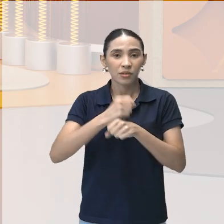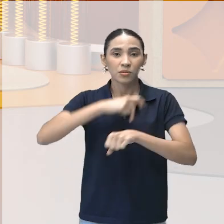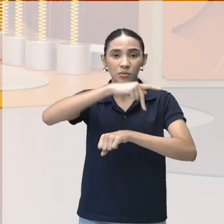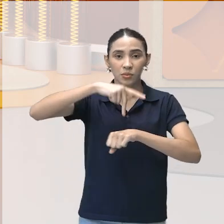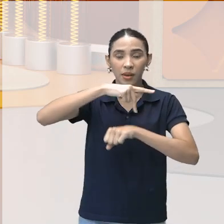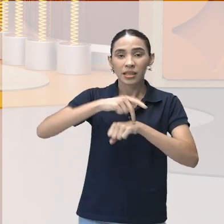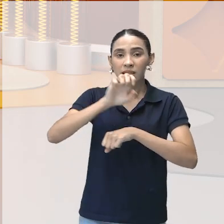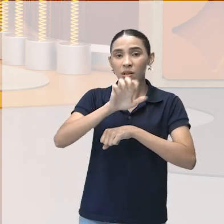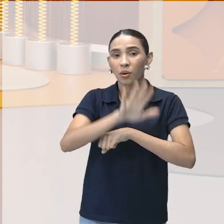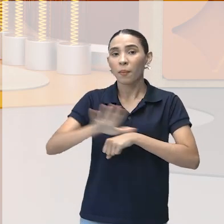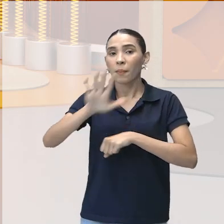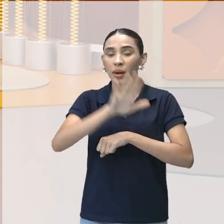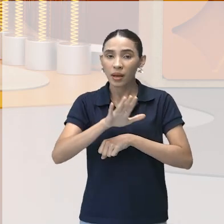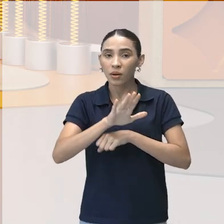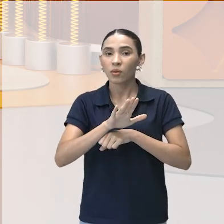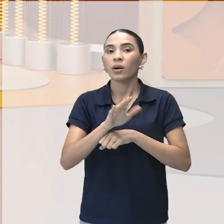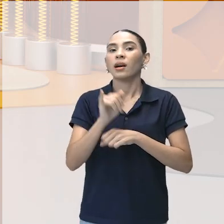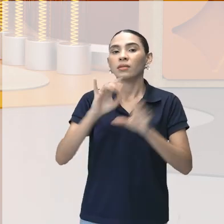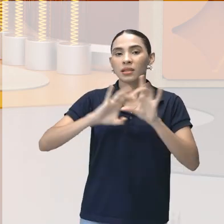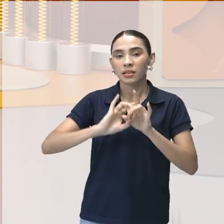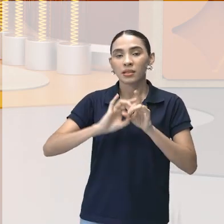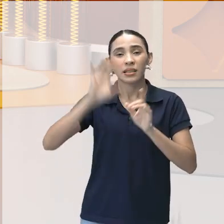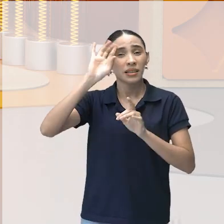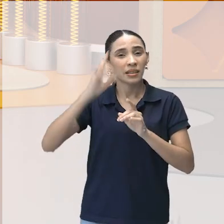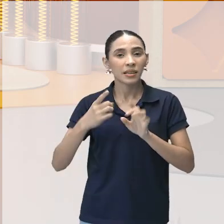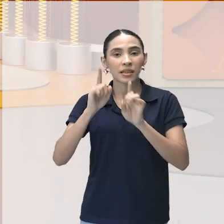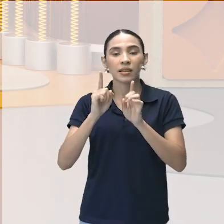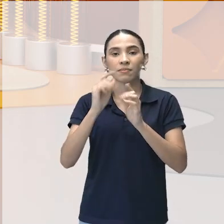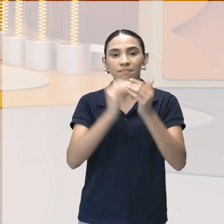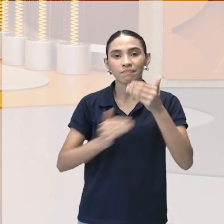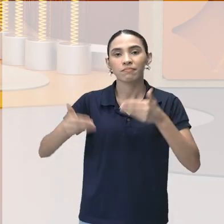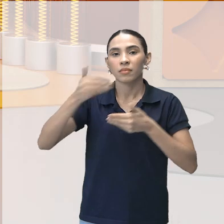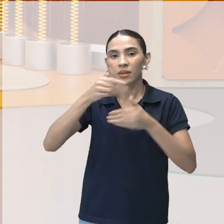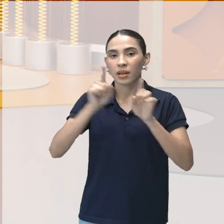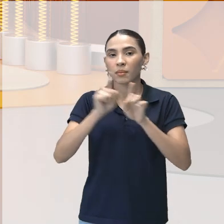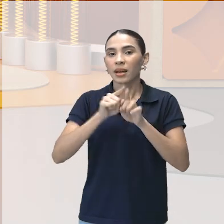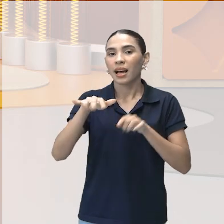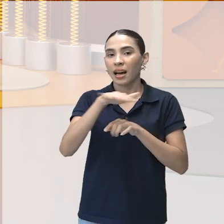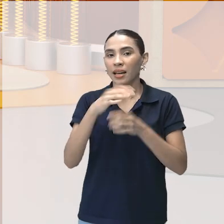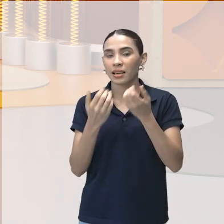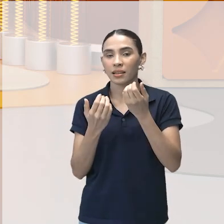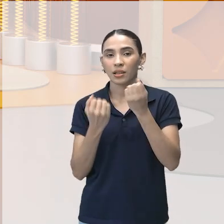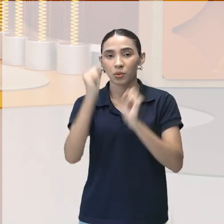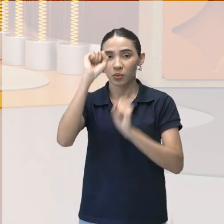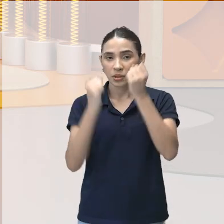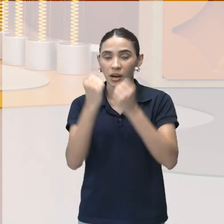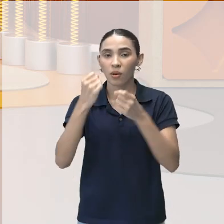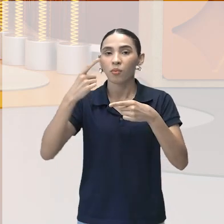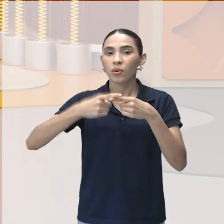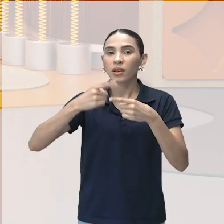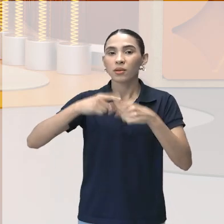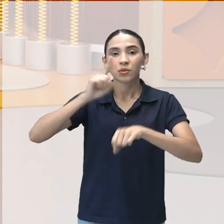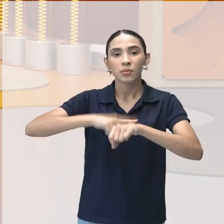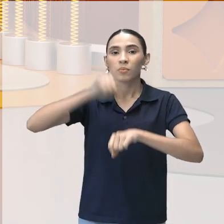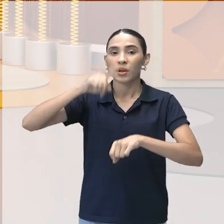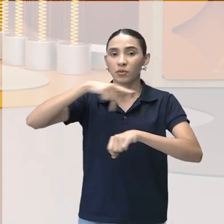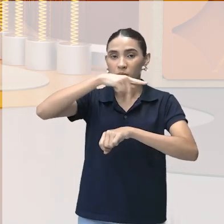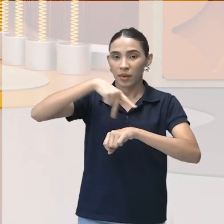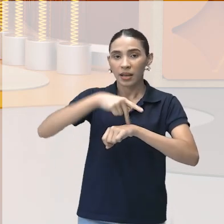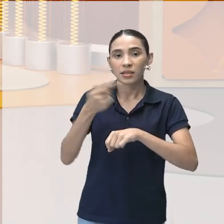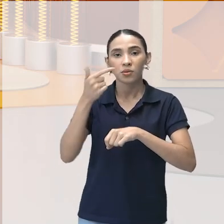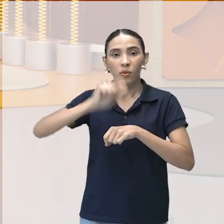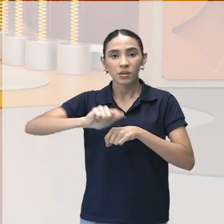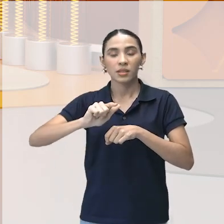países europeus, de uma forma geral, eles lideraram ali esse setor industrial, até porque foram ali os primeiros países a se